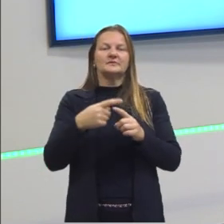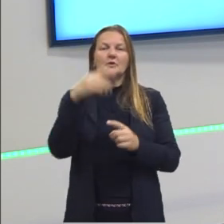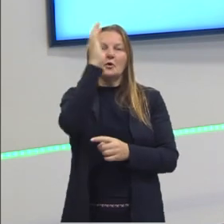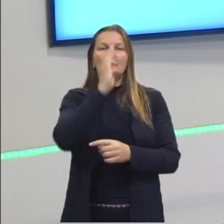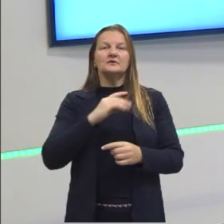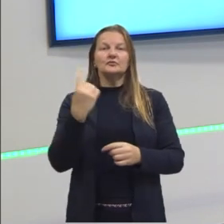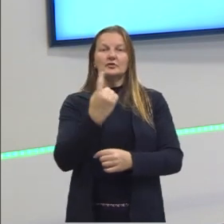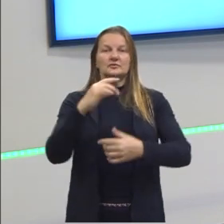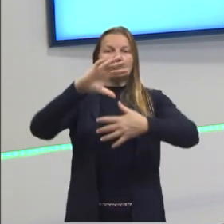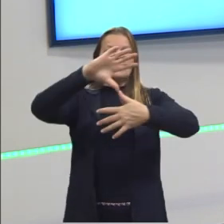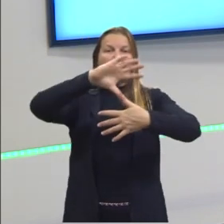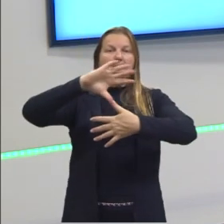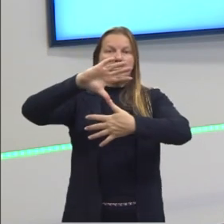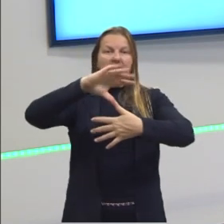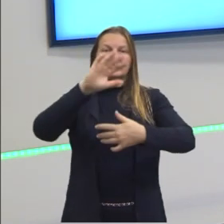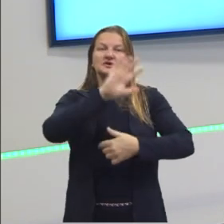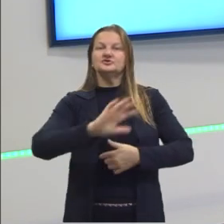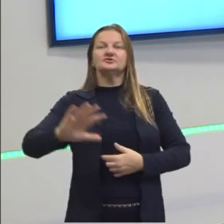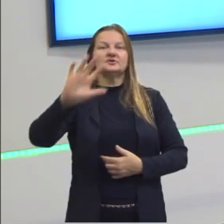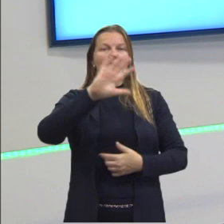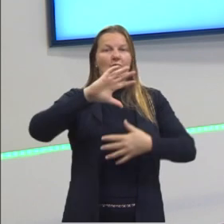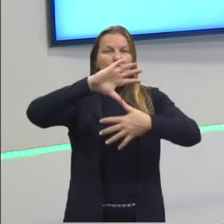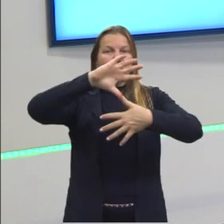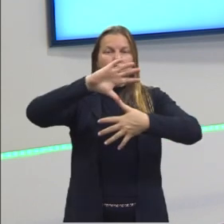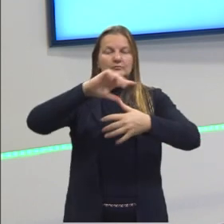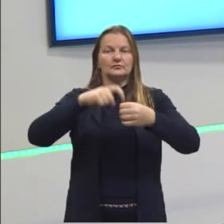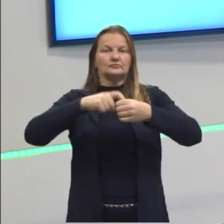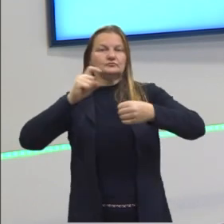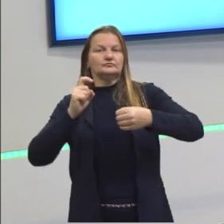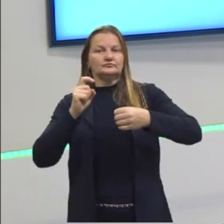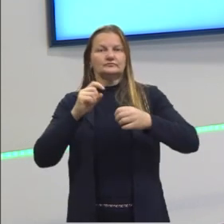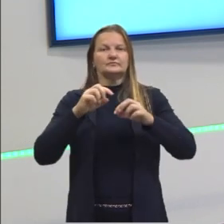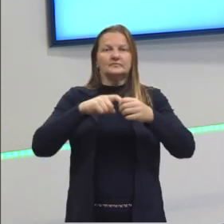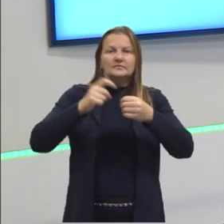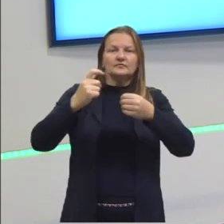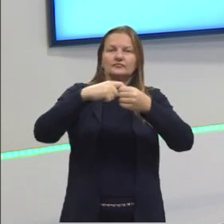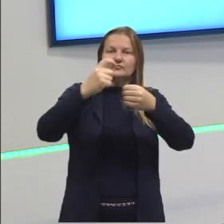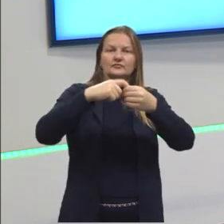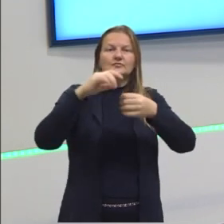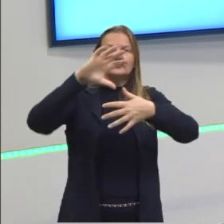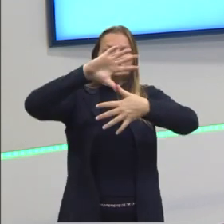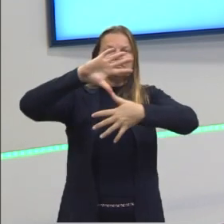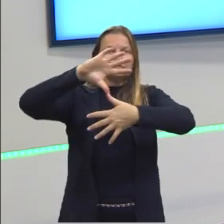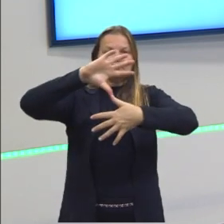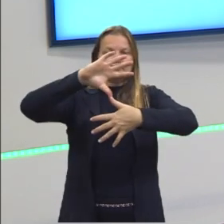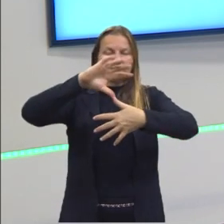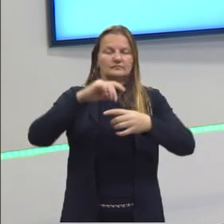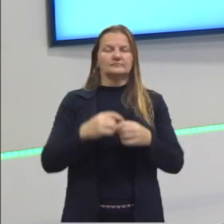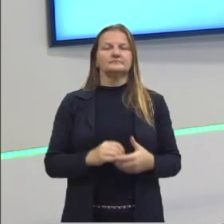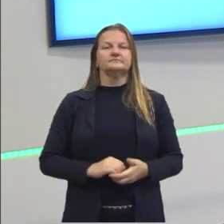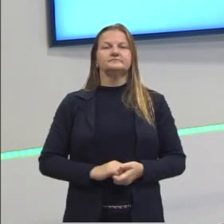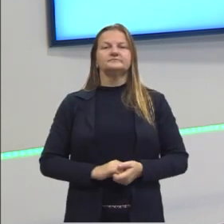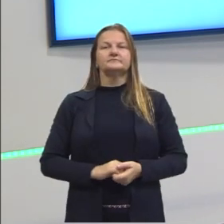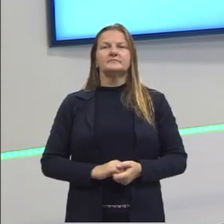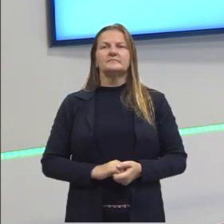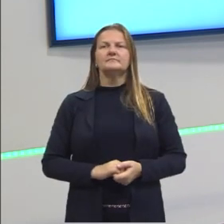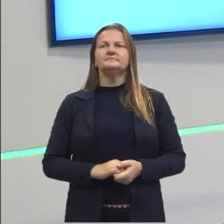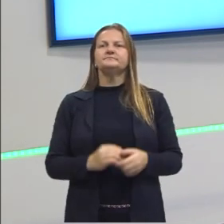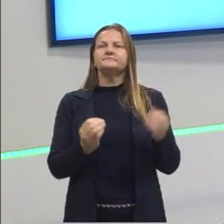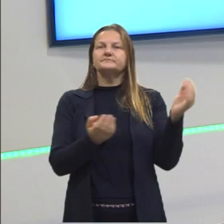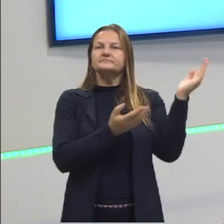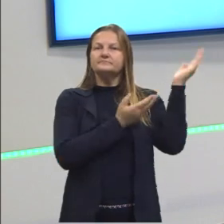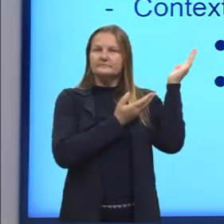não estava isolado nesse momento né um contexto de independências em todo continente americano aqui